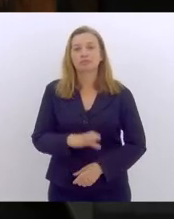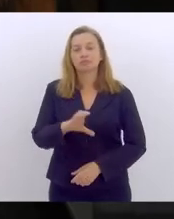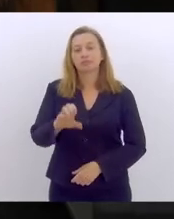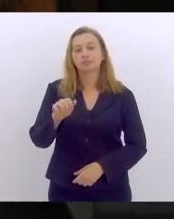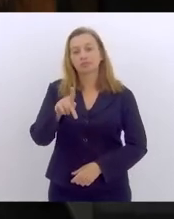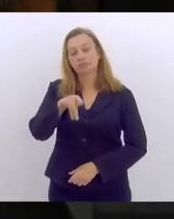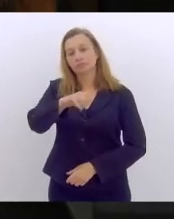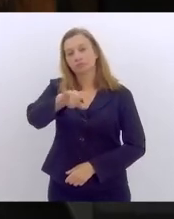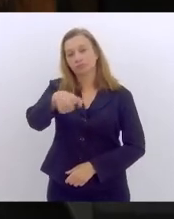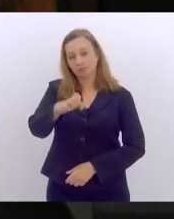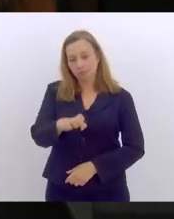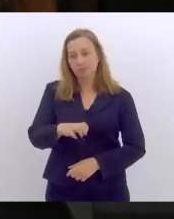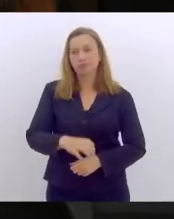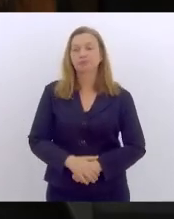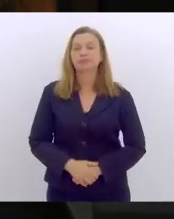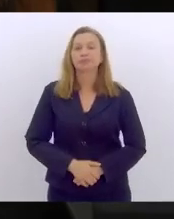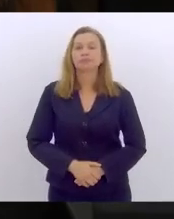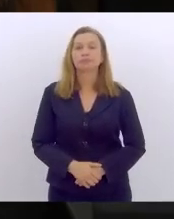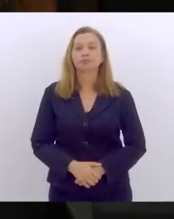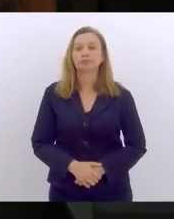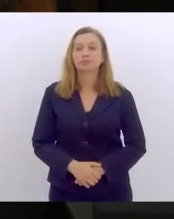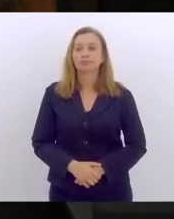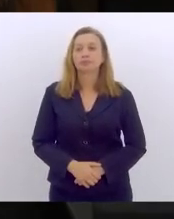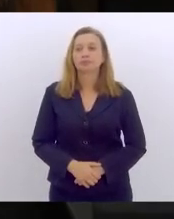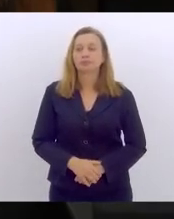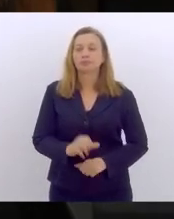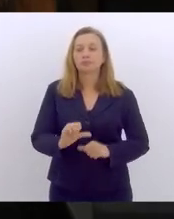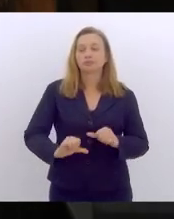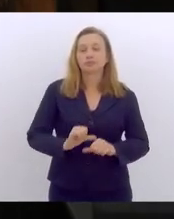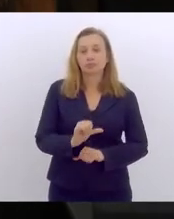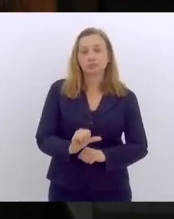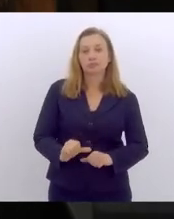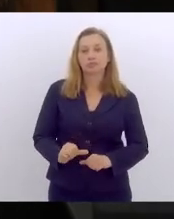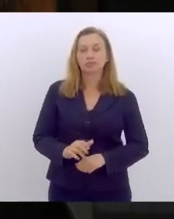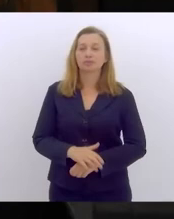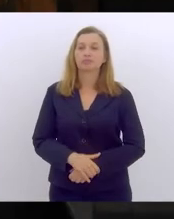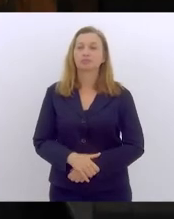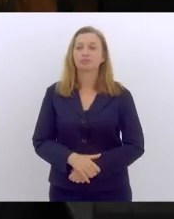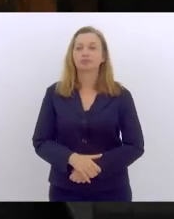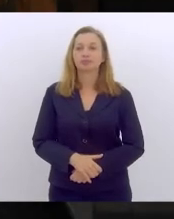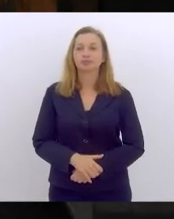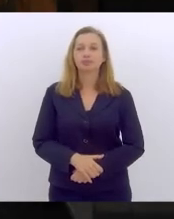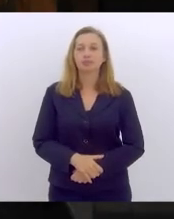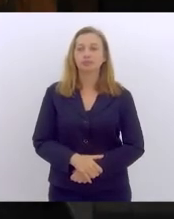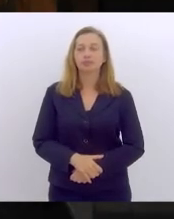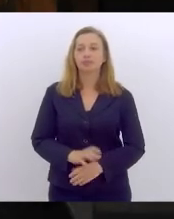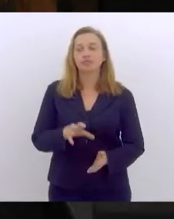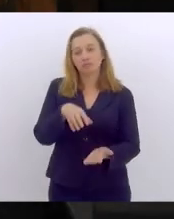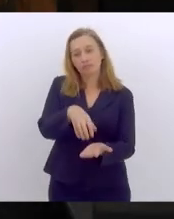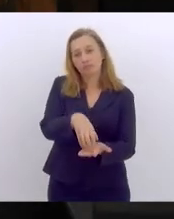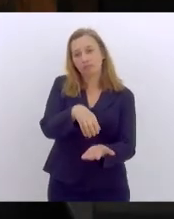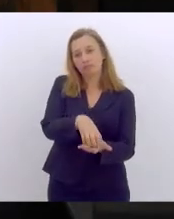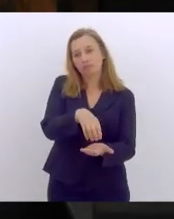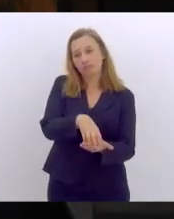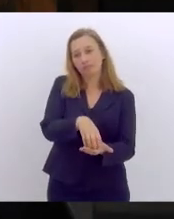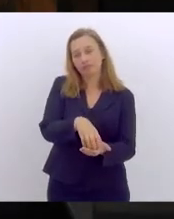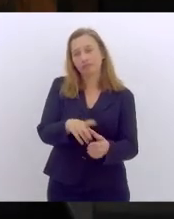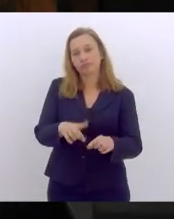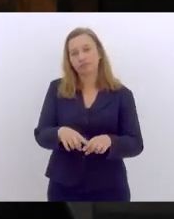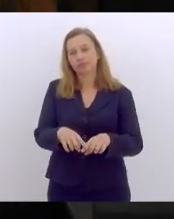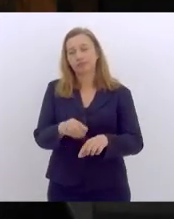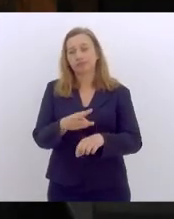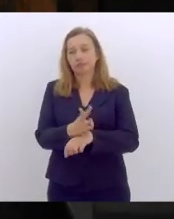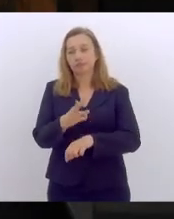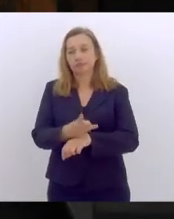CEPERJ, através de tê-la transformado num centro de